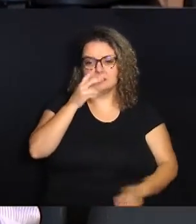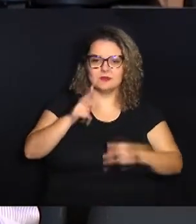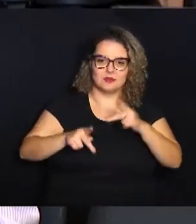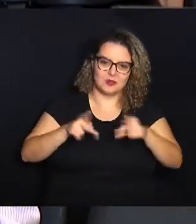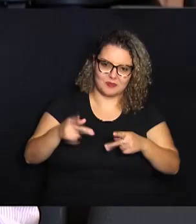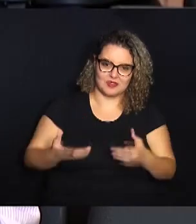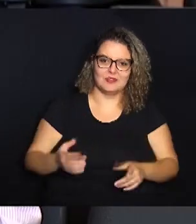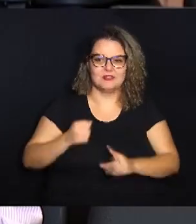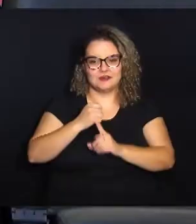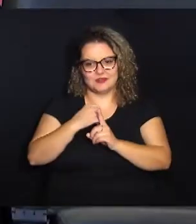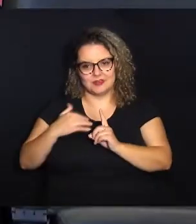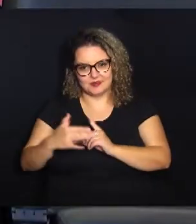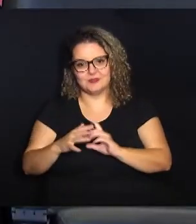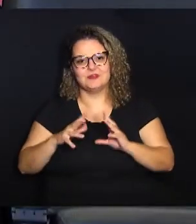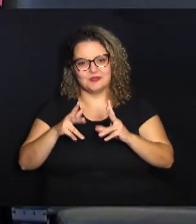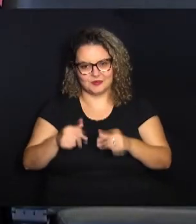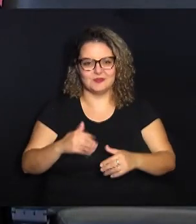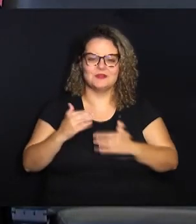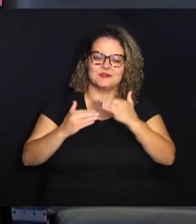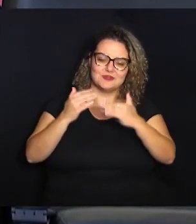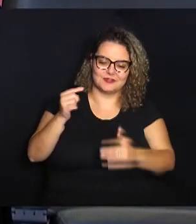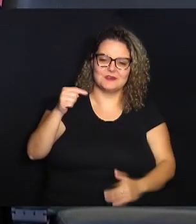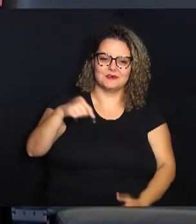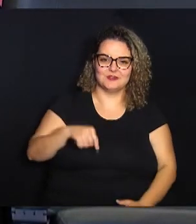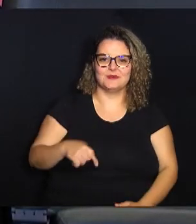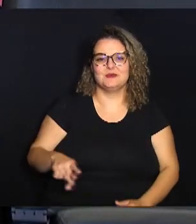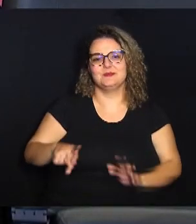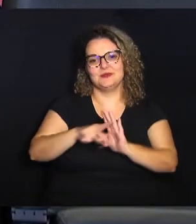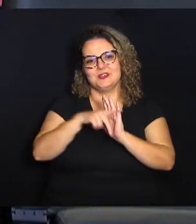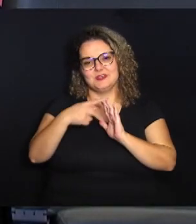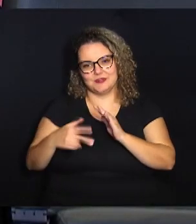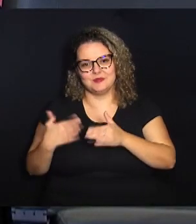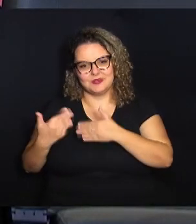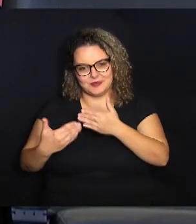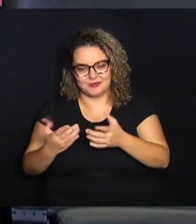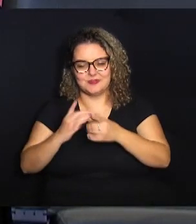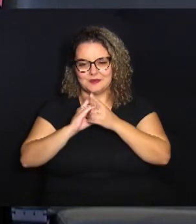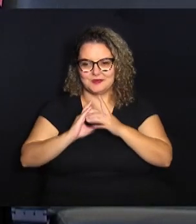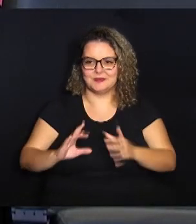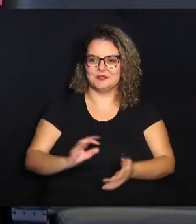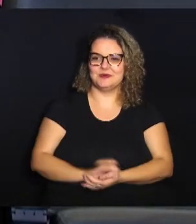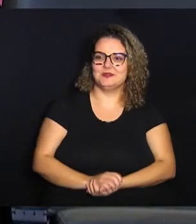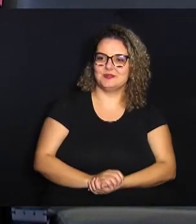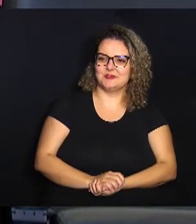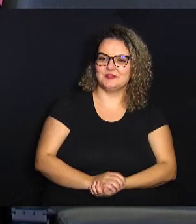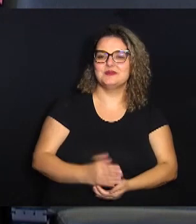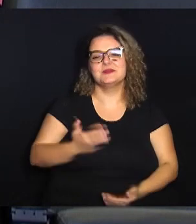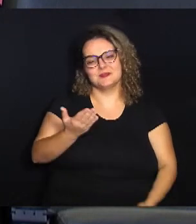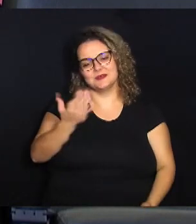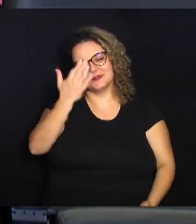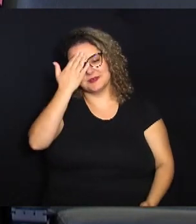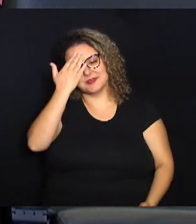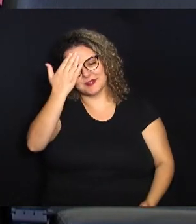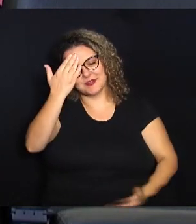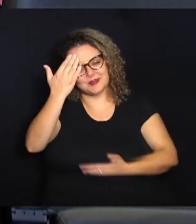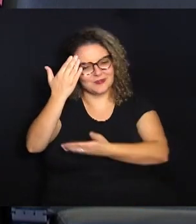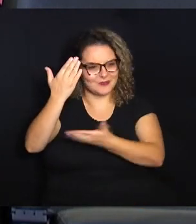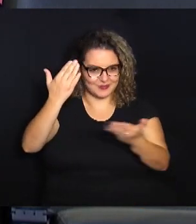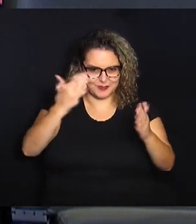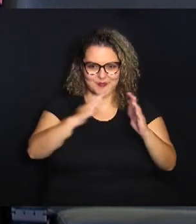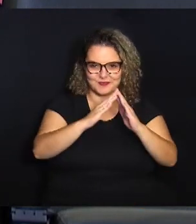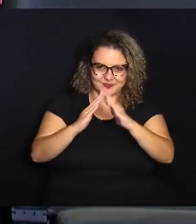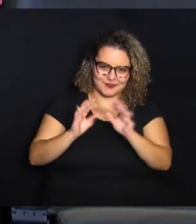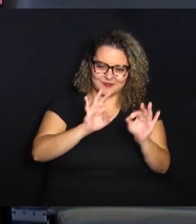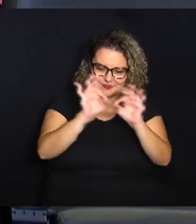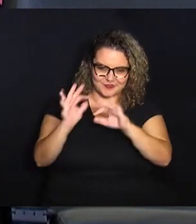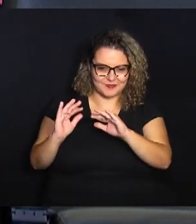população, a sociedade daquilo que nós estamos desenvolvendo aqui. Isso faz parte do processo democrático. E eu agradeço você aí de casa pela sua